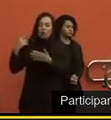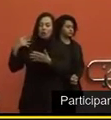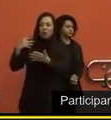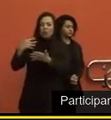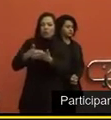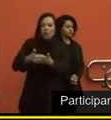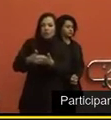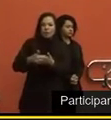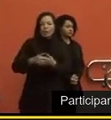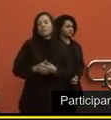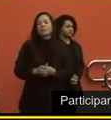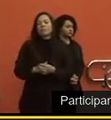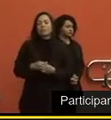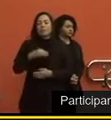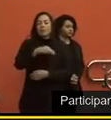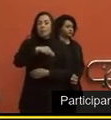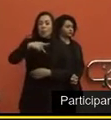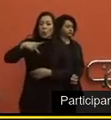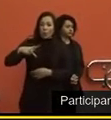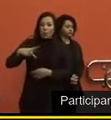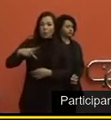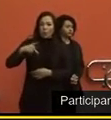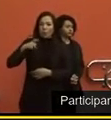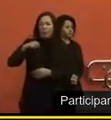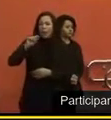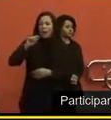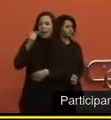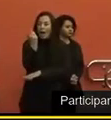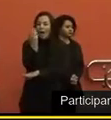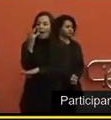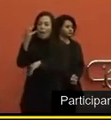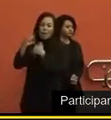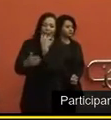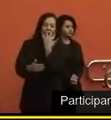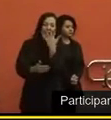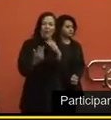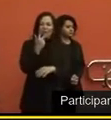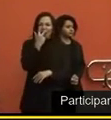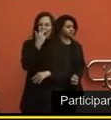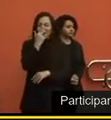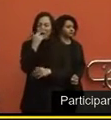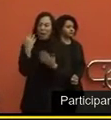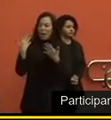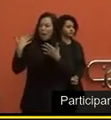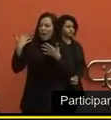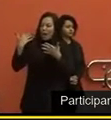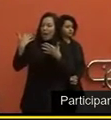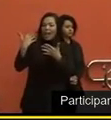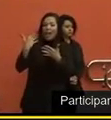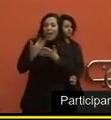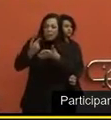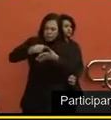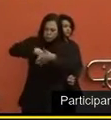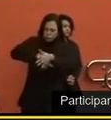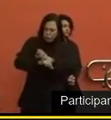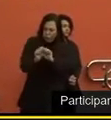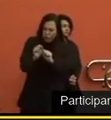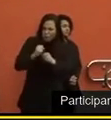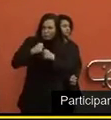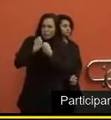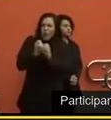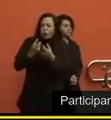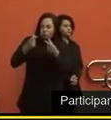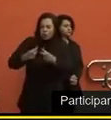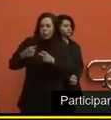jornada. O Ministério Público é uma árvore frondosa, profundamente enraizada em um ambiente